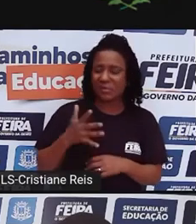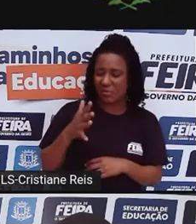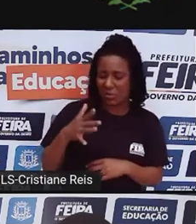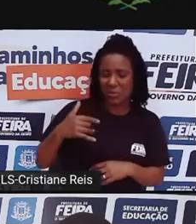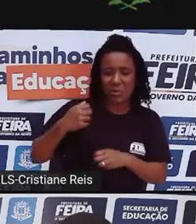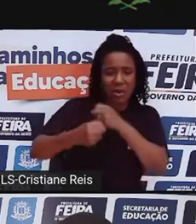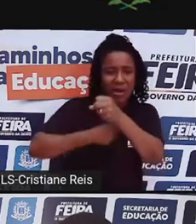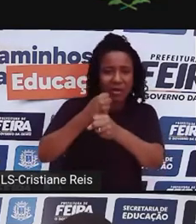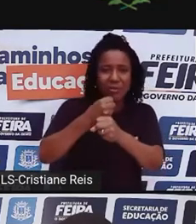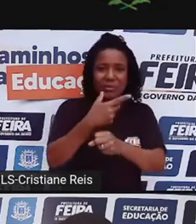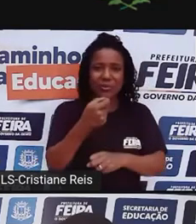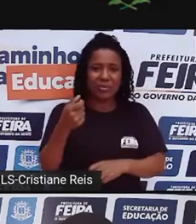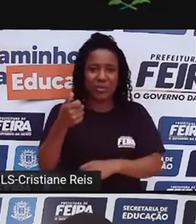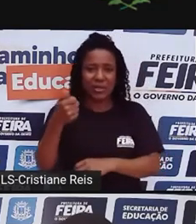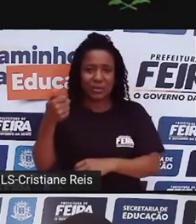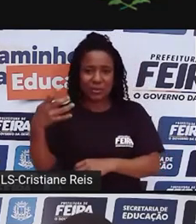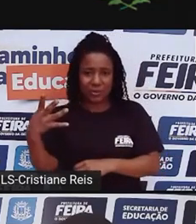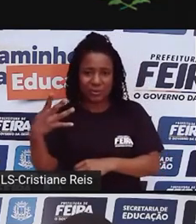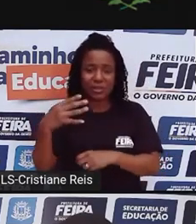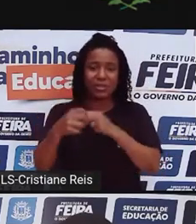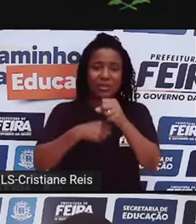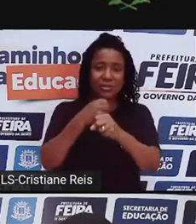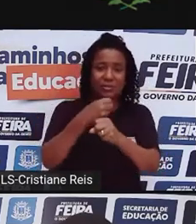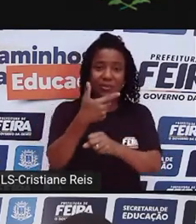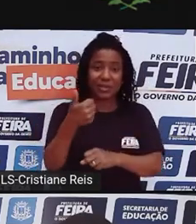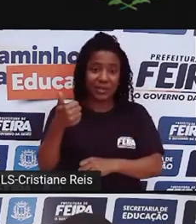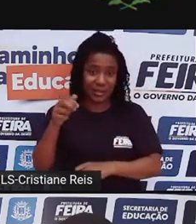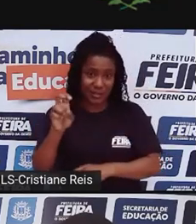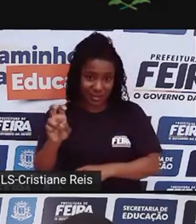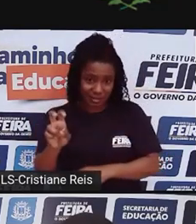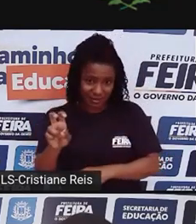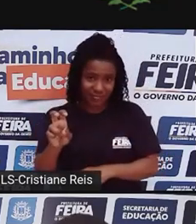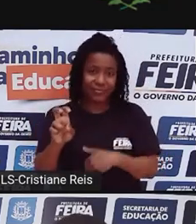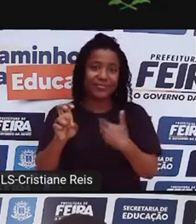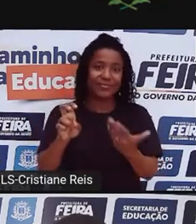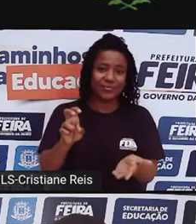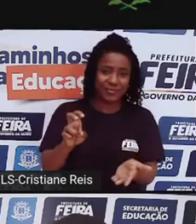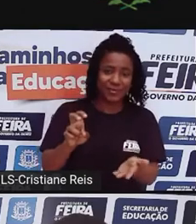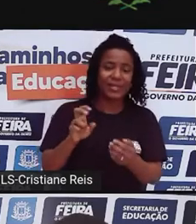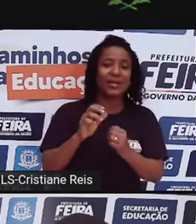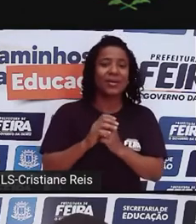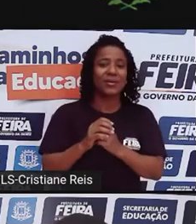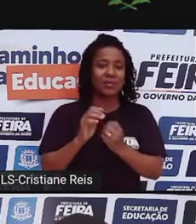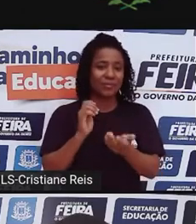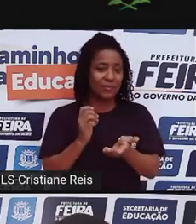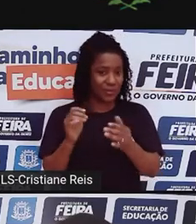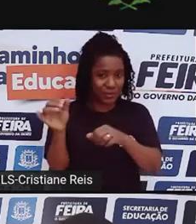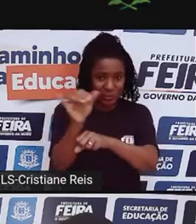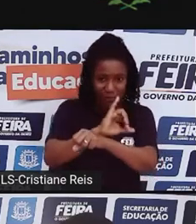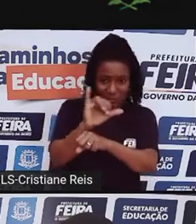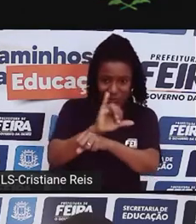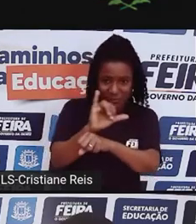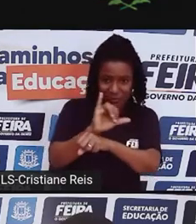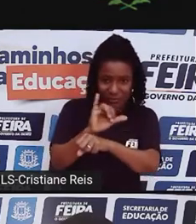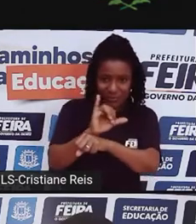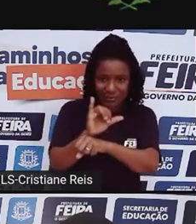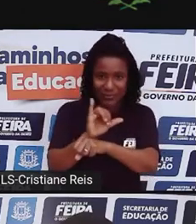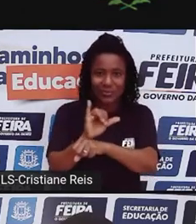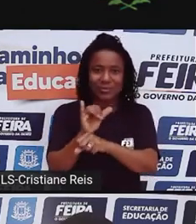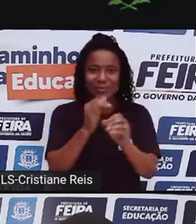2014, 2015, por aí. Foi quando comecei a procurar vídeos no YouTube, que teve aquele boom